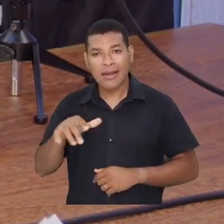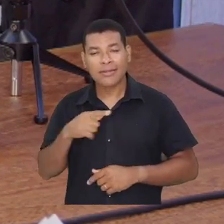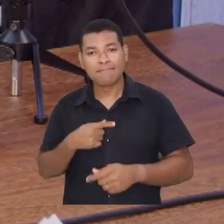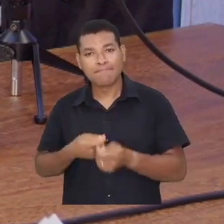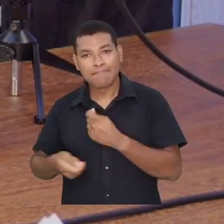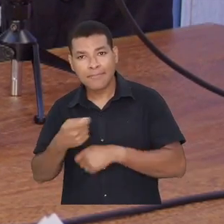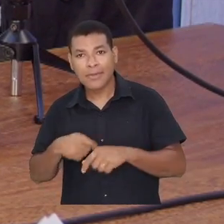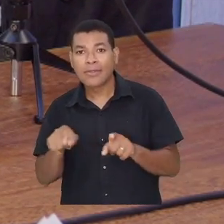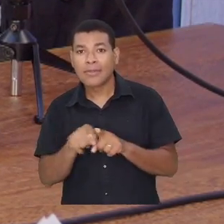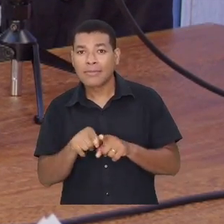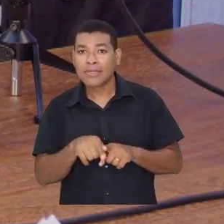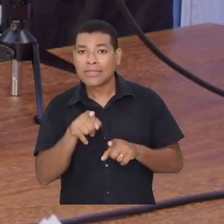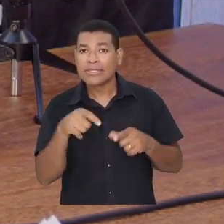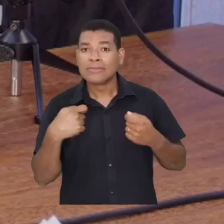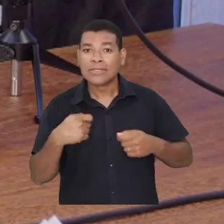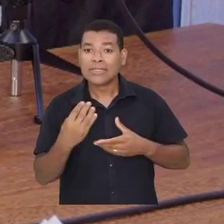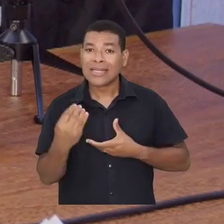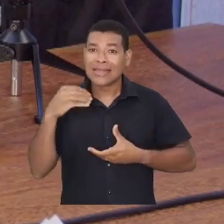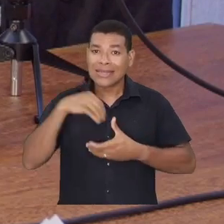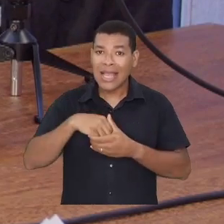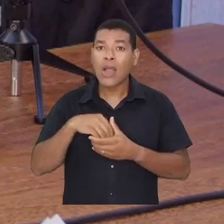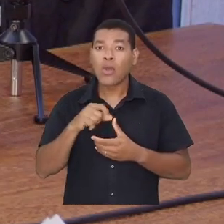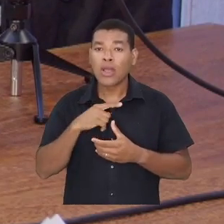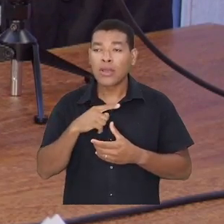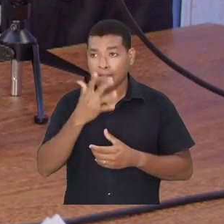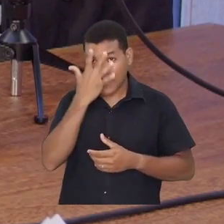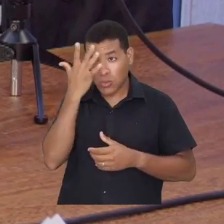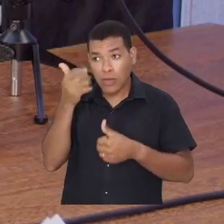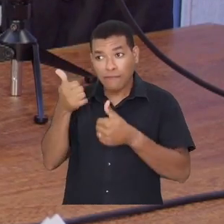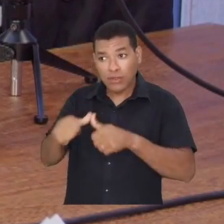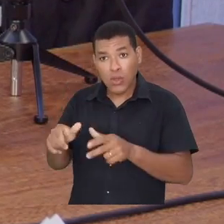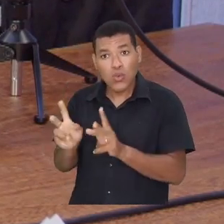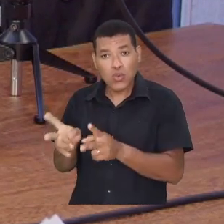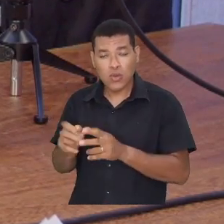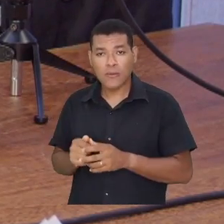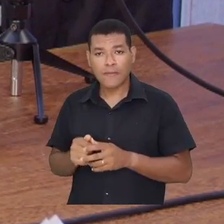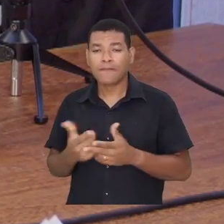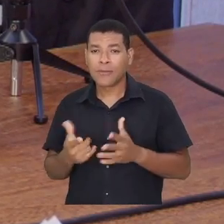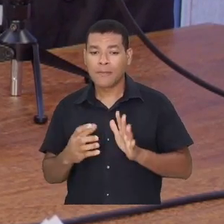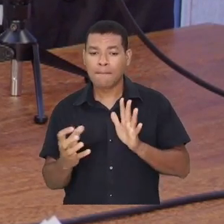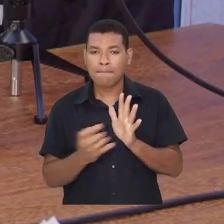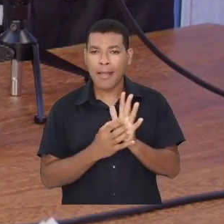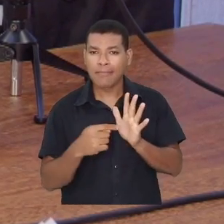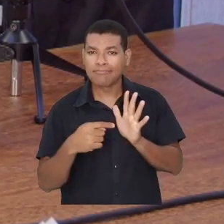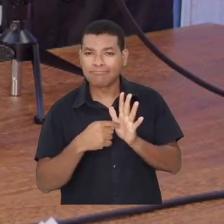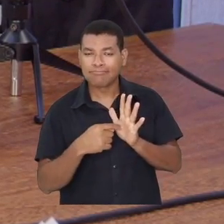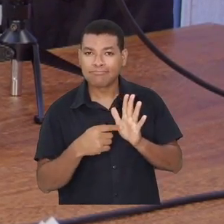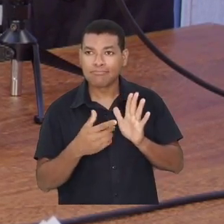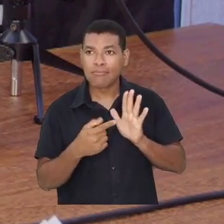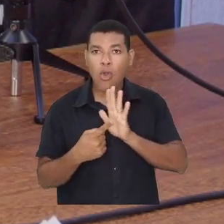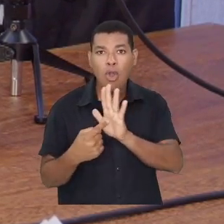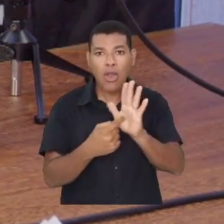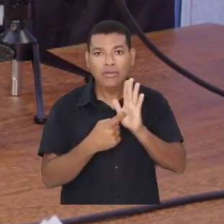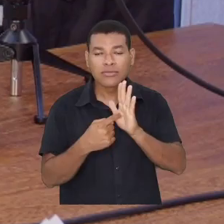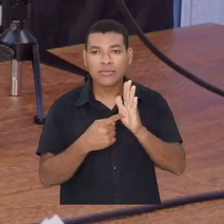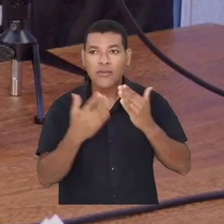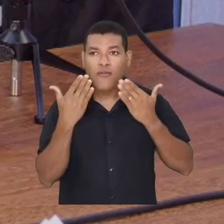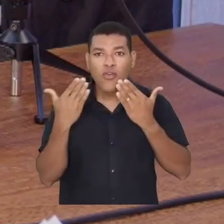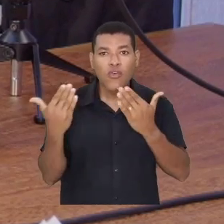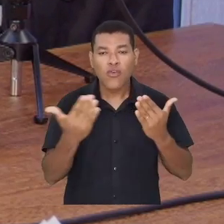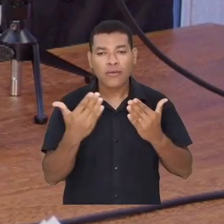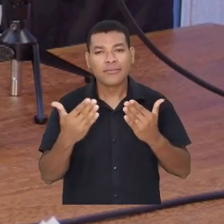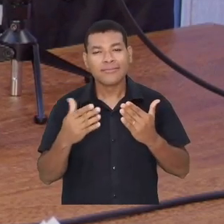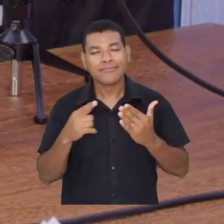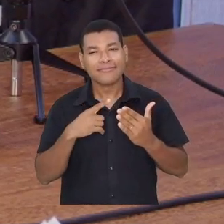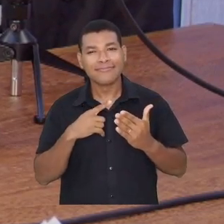ao mesmo tempo, que você também quer internamente reter as pessoas ali. Então, employer branding é basicamente isso. Acho que essa analogia fica bem